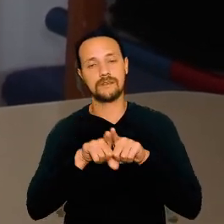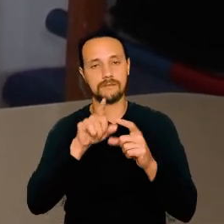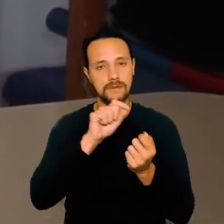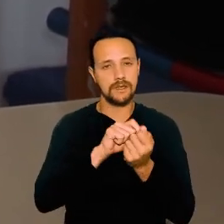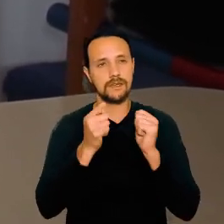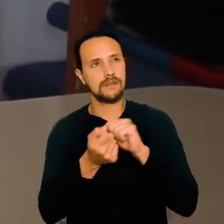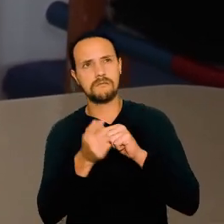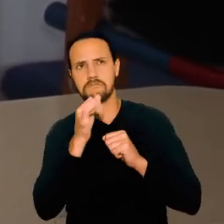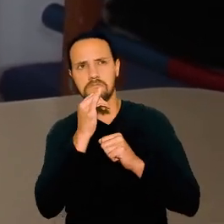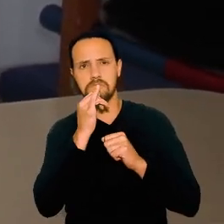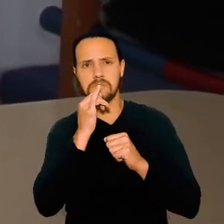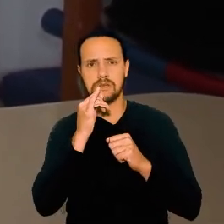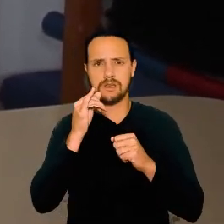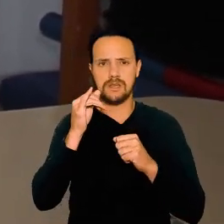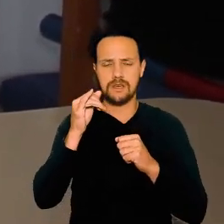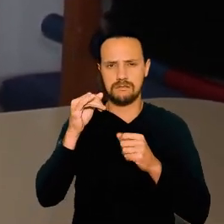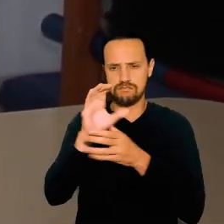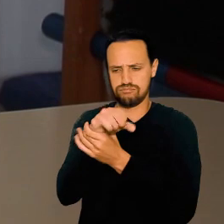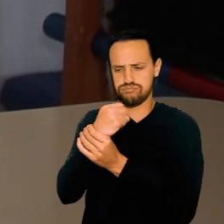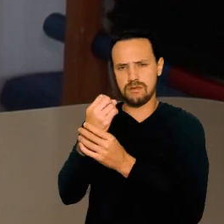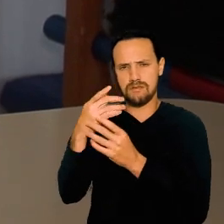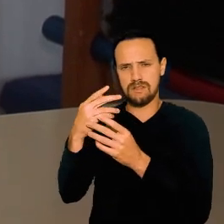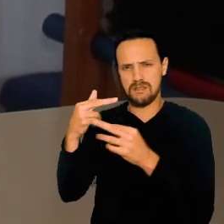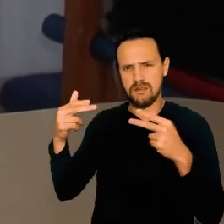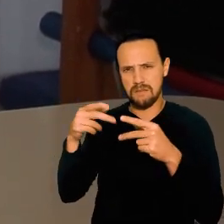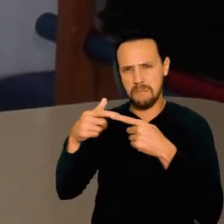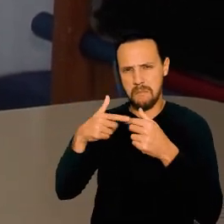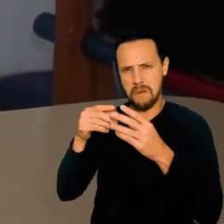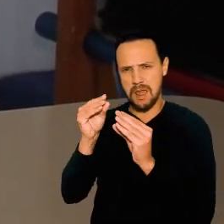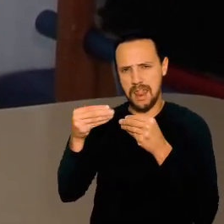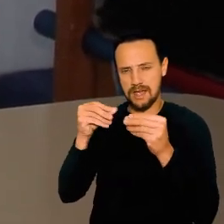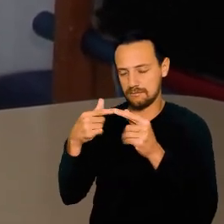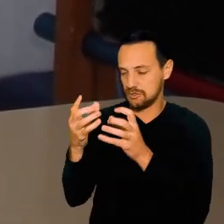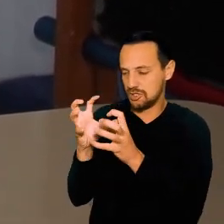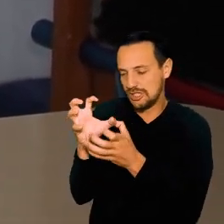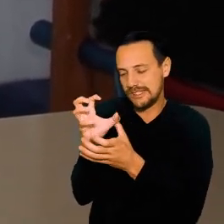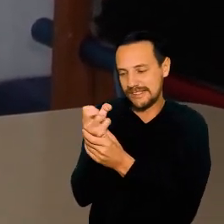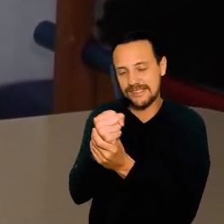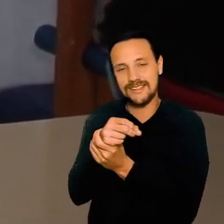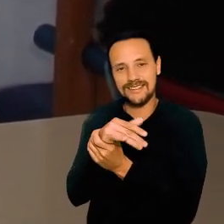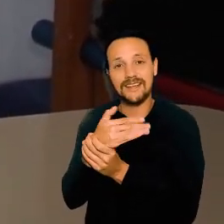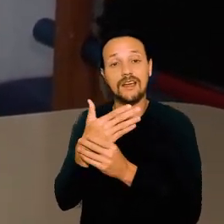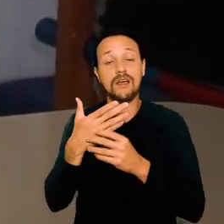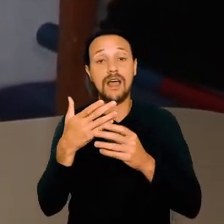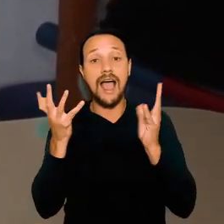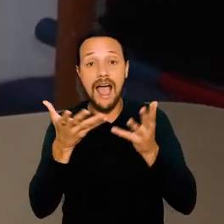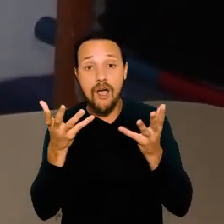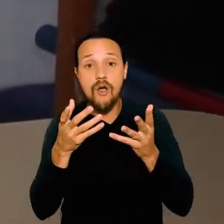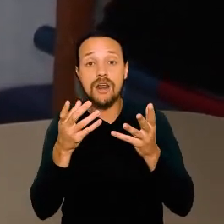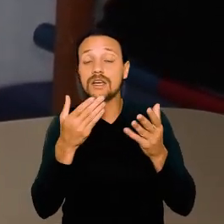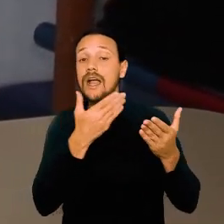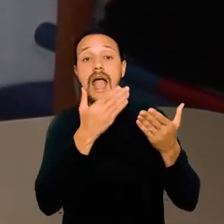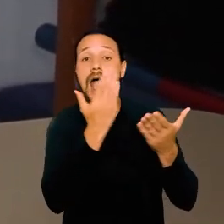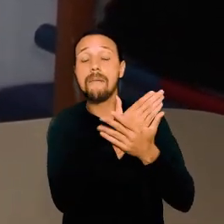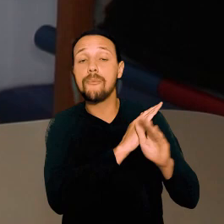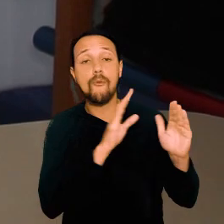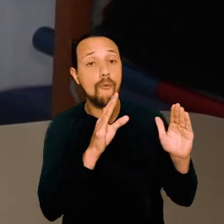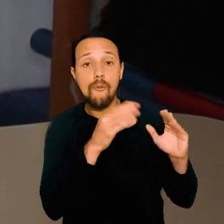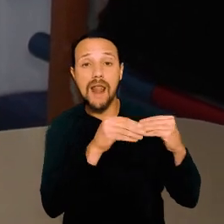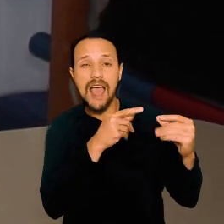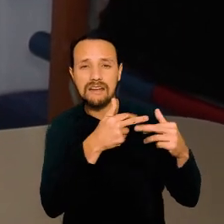todas as dificuldades, mas todas foram superadas. Graças a Deus, eu tive muito apoio aqui.